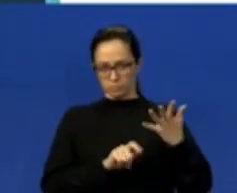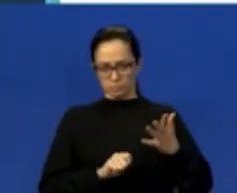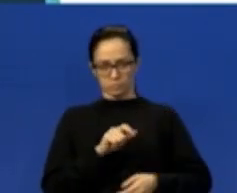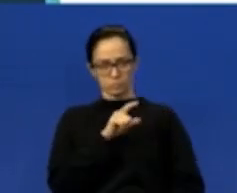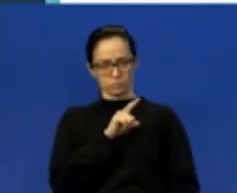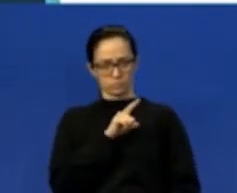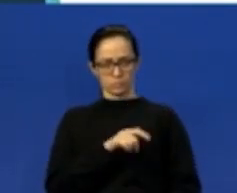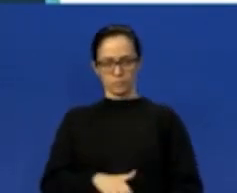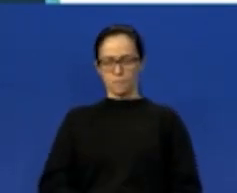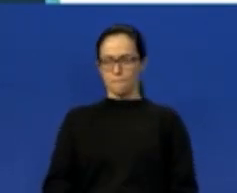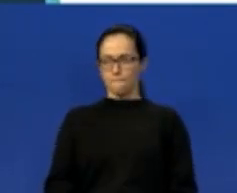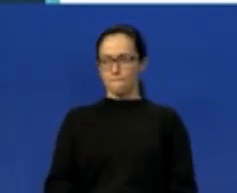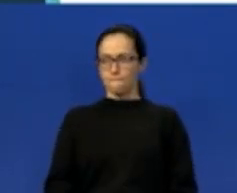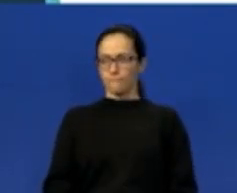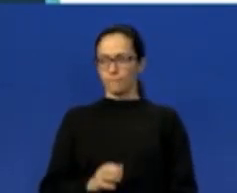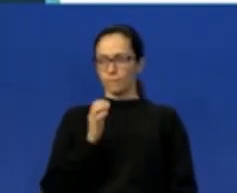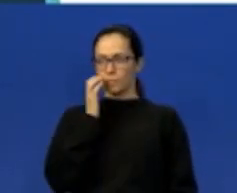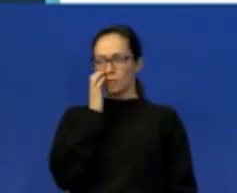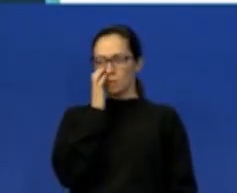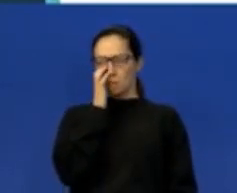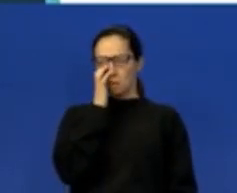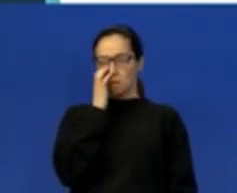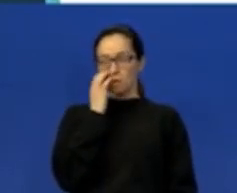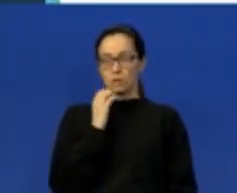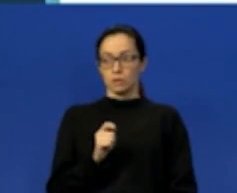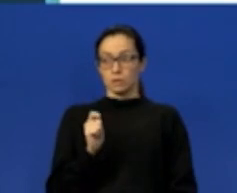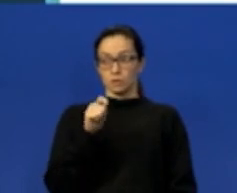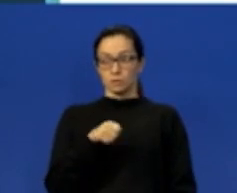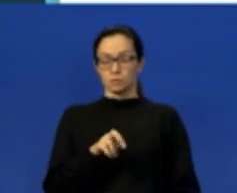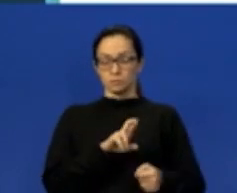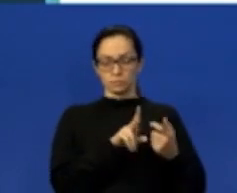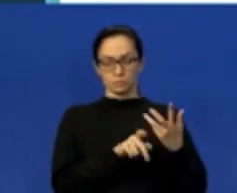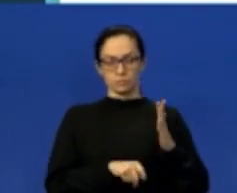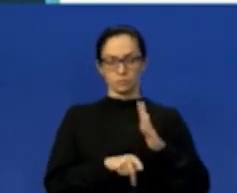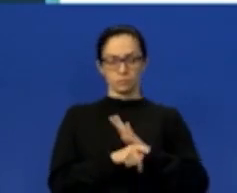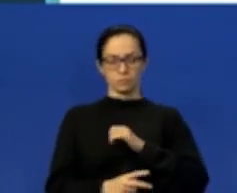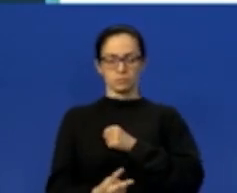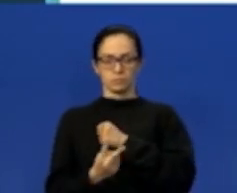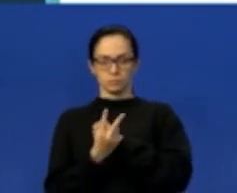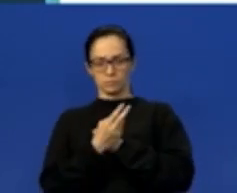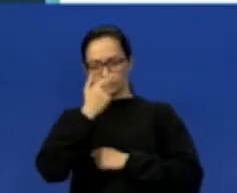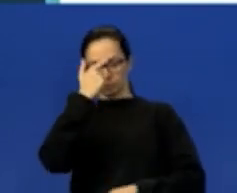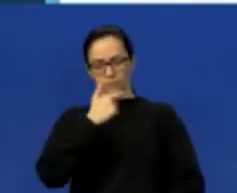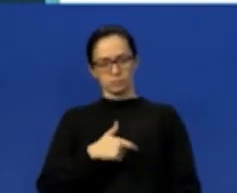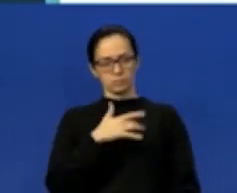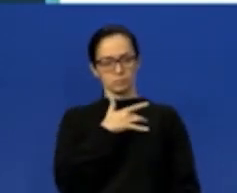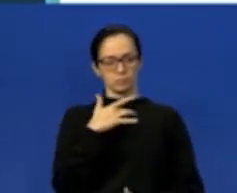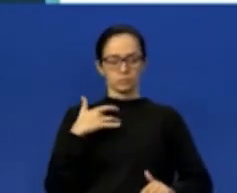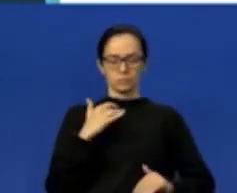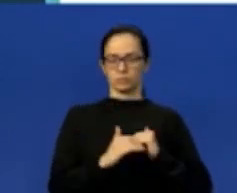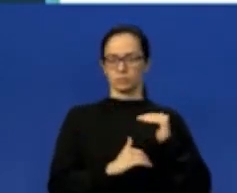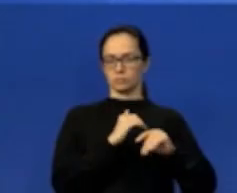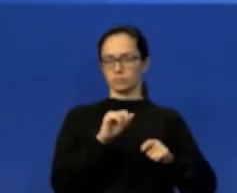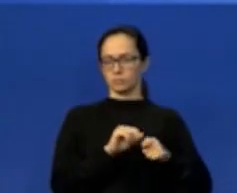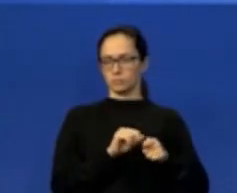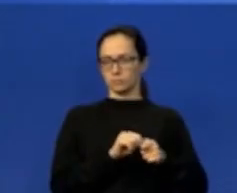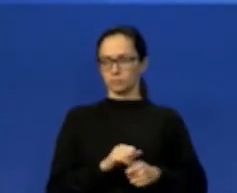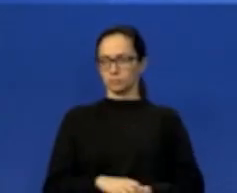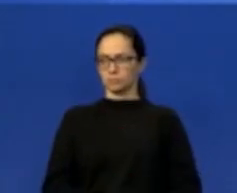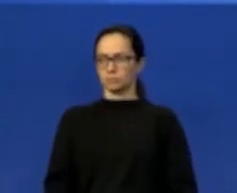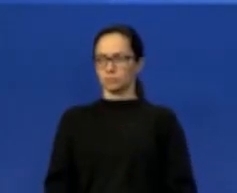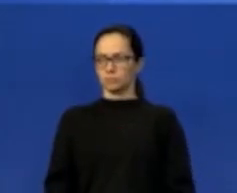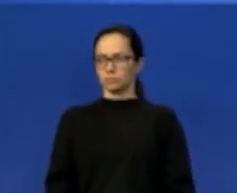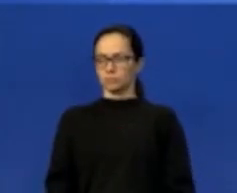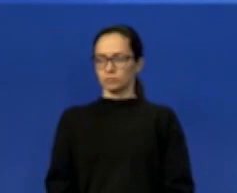O aikido é muito procurado também como defesa pessoal e também como promoção da saúde, o jiu-jitsu e o kung fu, tá?